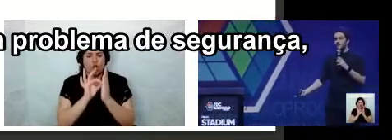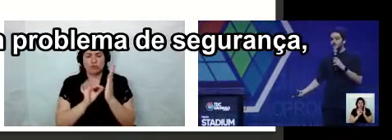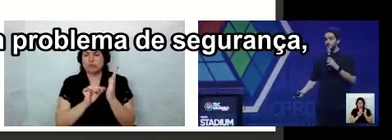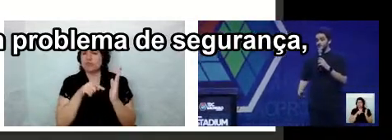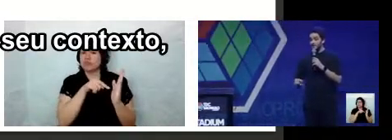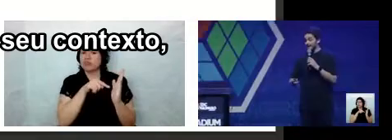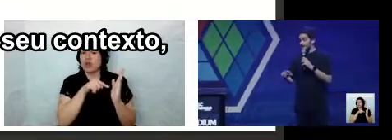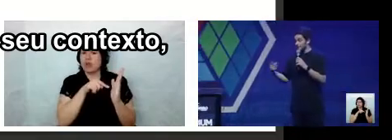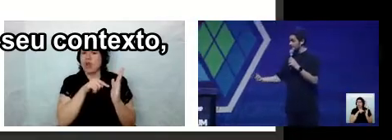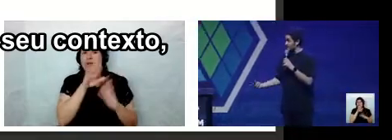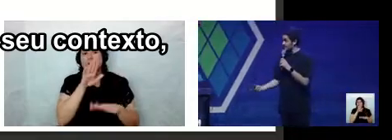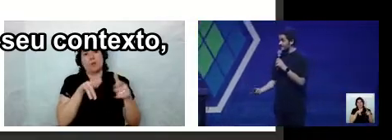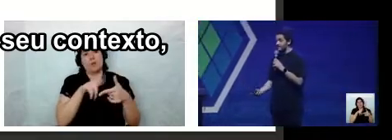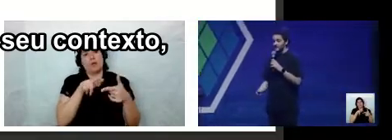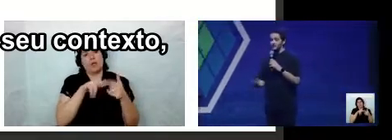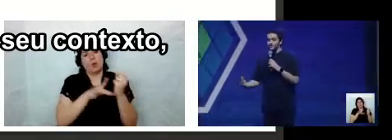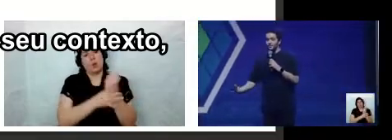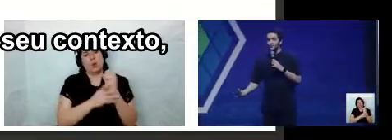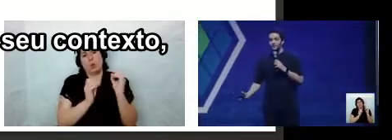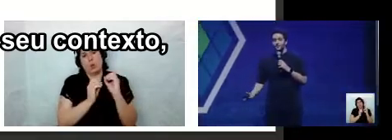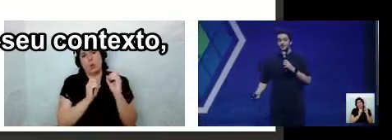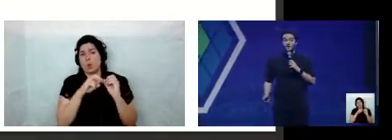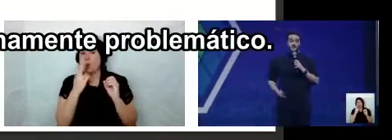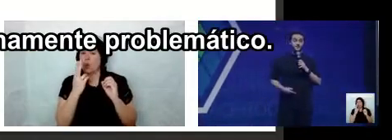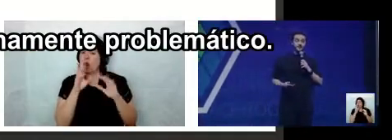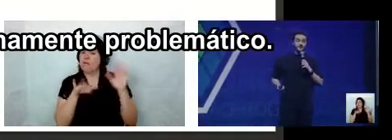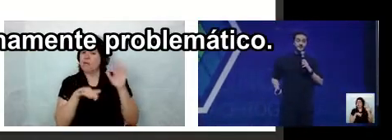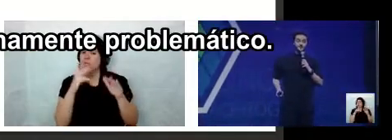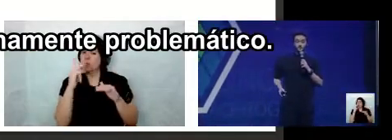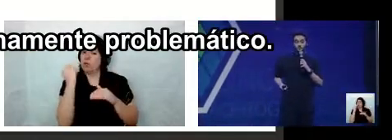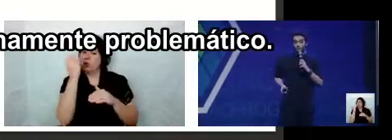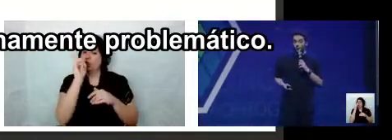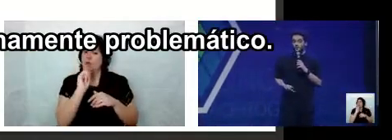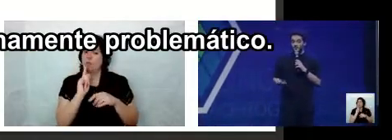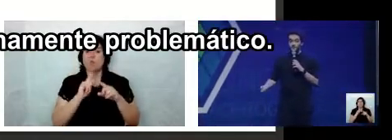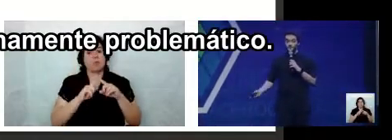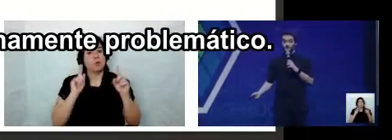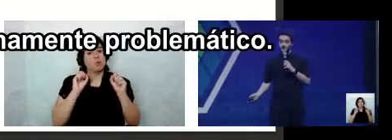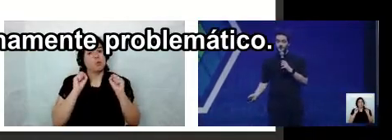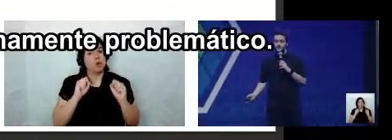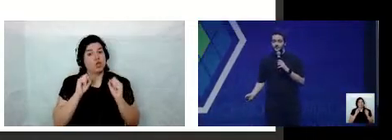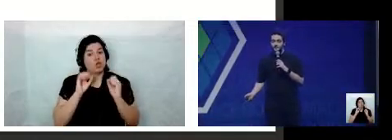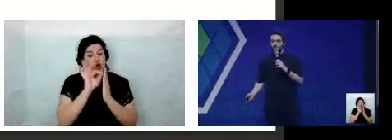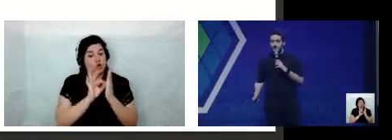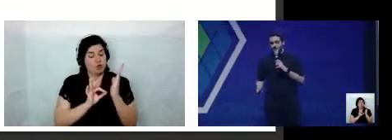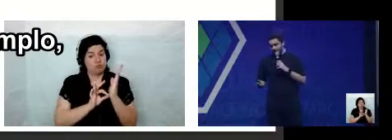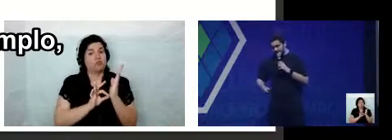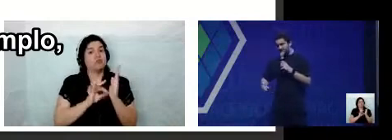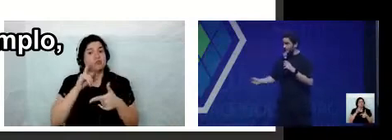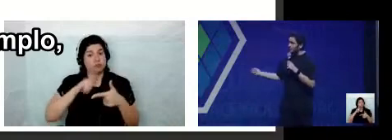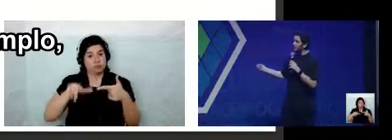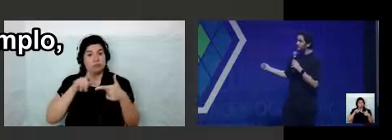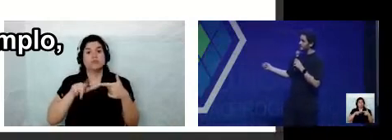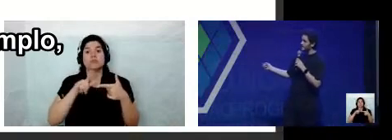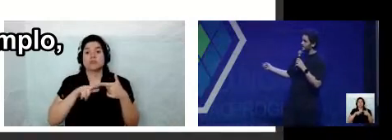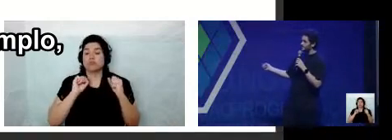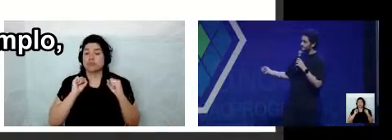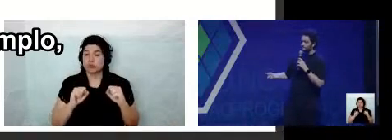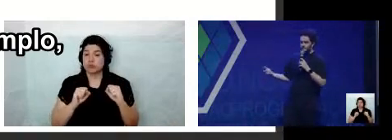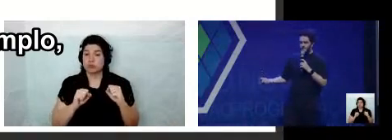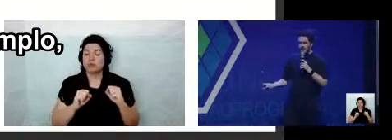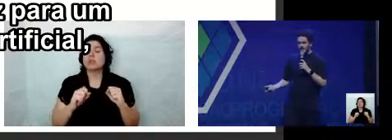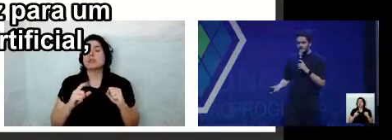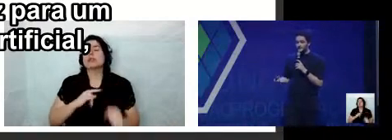tenha nenhum problema de segurança, pode ser que não seja relevante no seu contexto, mas pode ser que ele seja um código extremamente problemático. E aí, passando por um